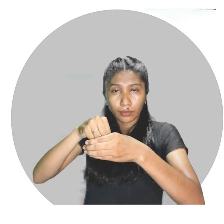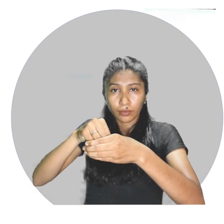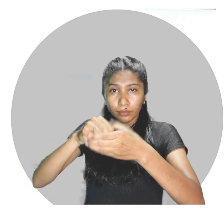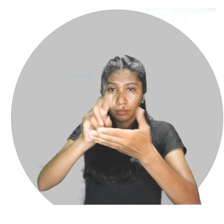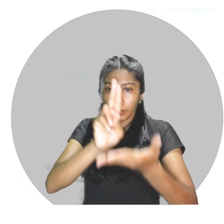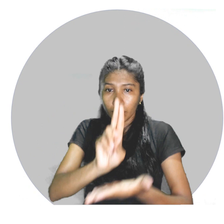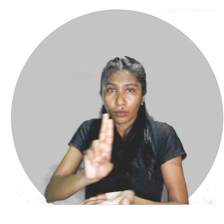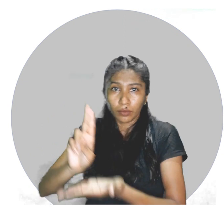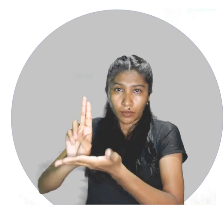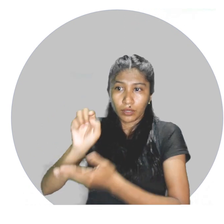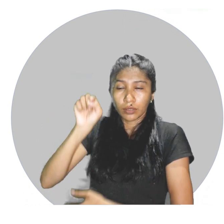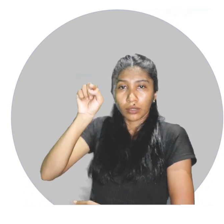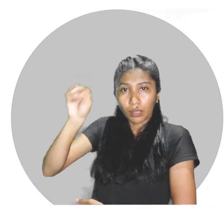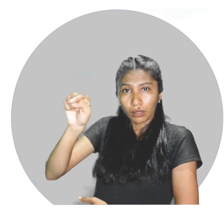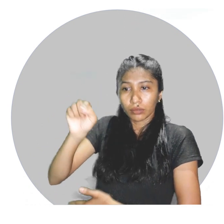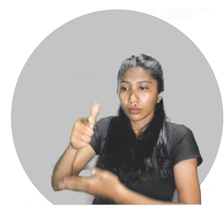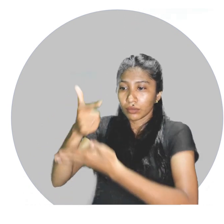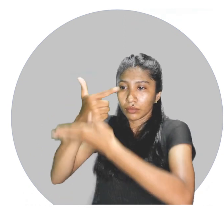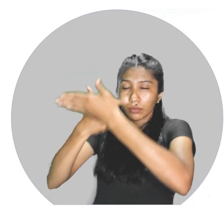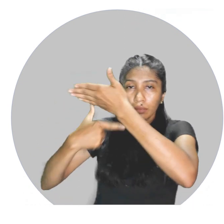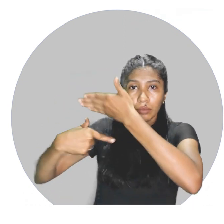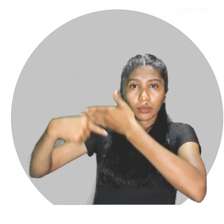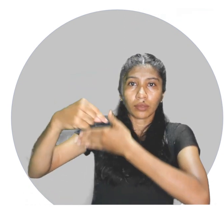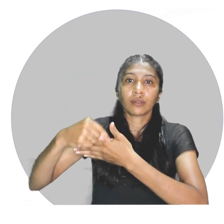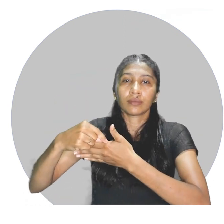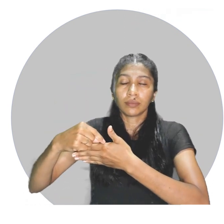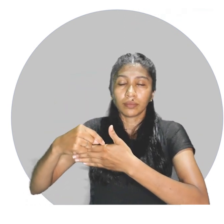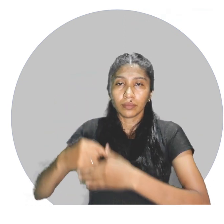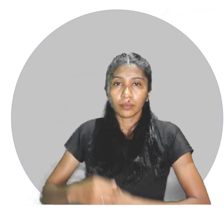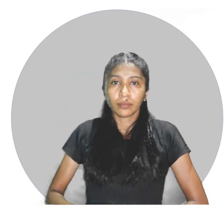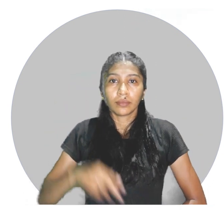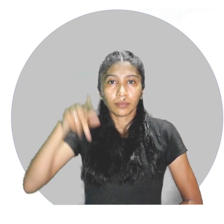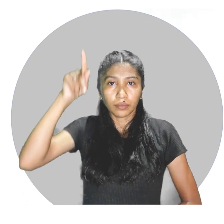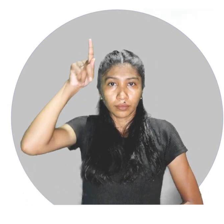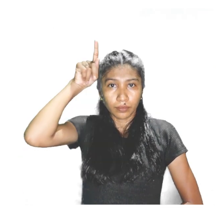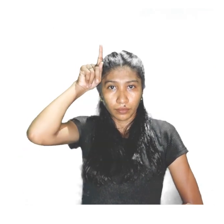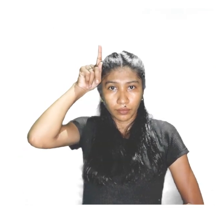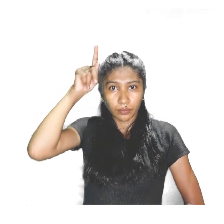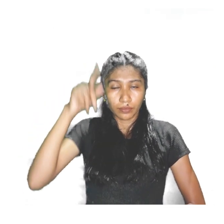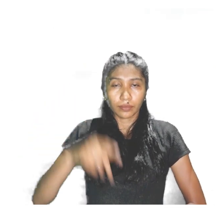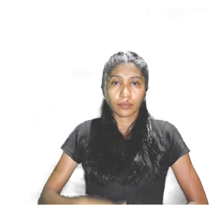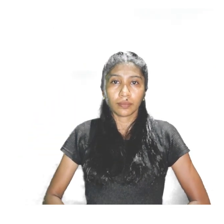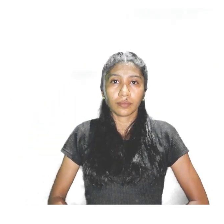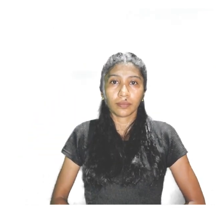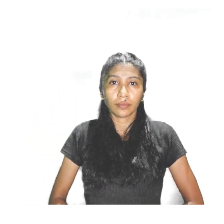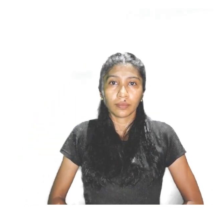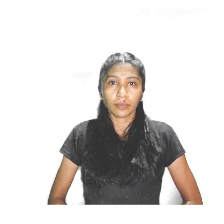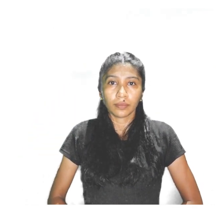Amazonas e desenvolvido no Centro de Estudos Superiores de Parintins.